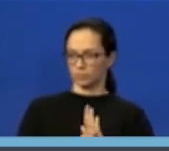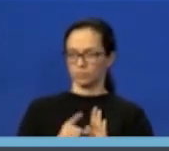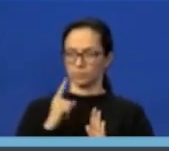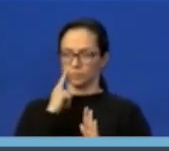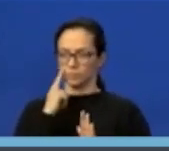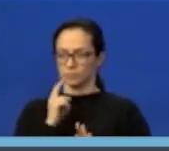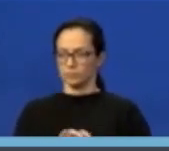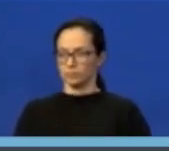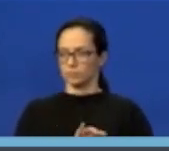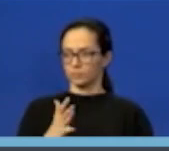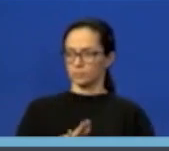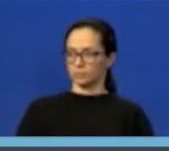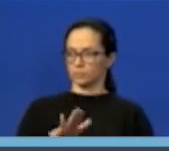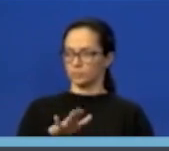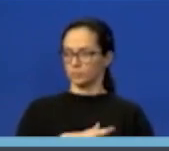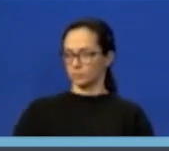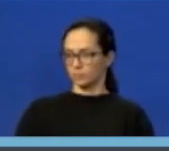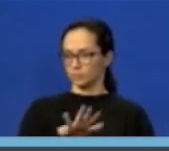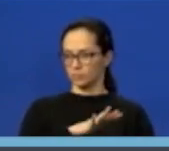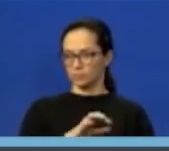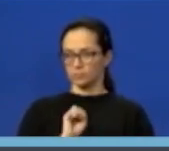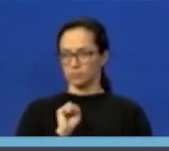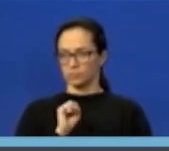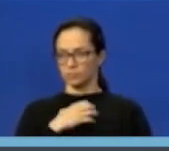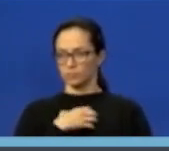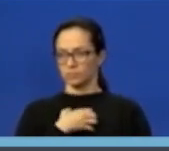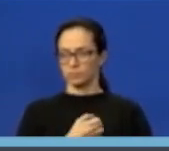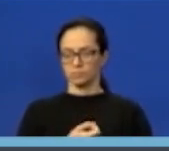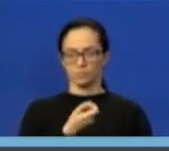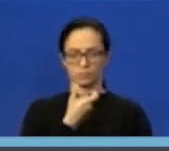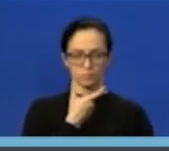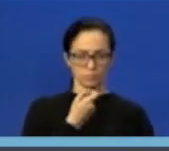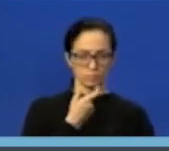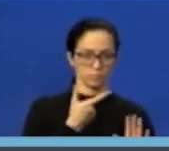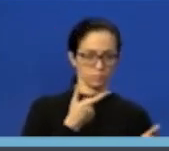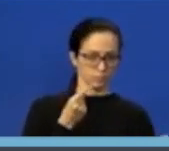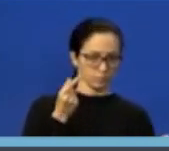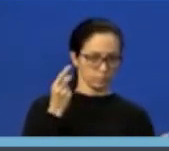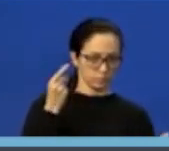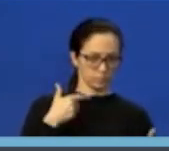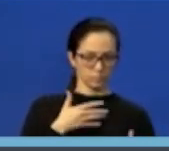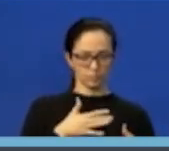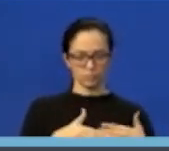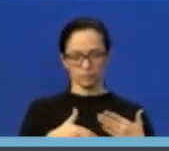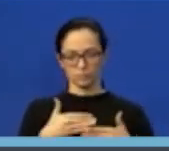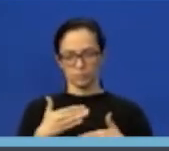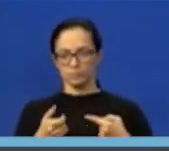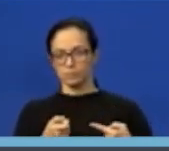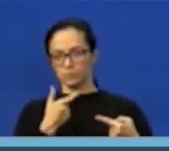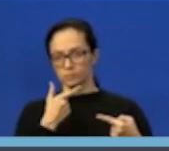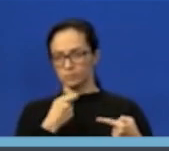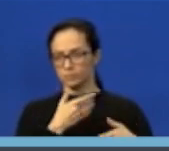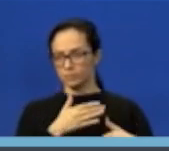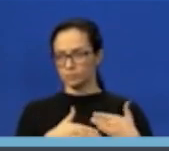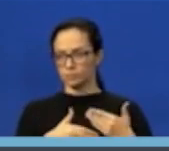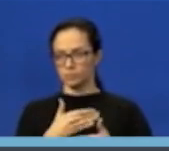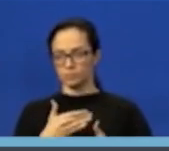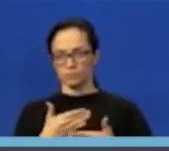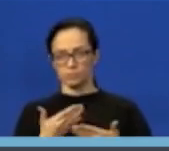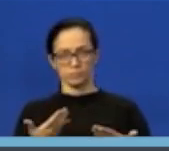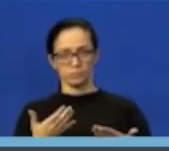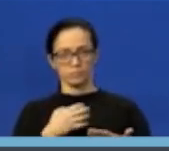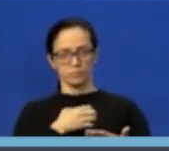são muito comuns em pacientes que já estão fazendo tratamento, porém, às vezes o medicamento ele não